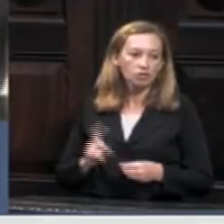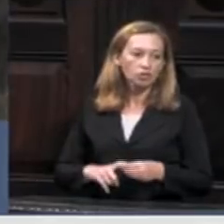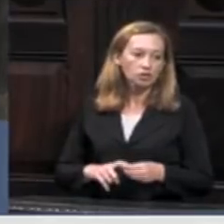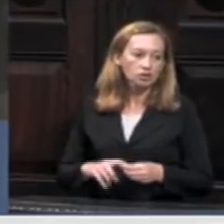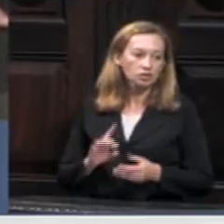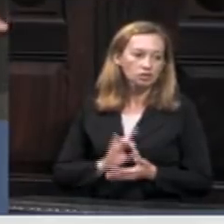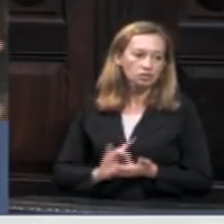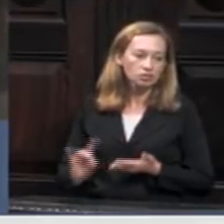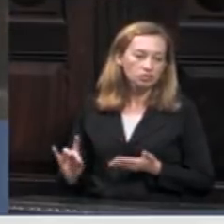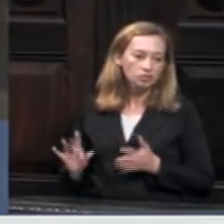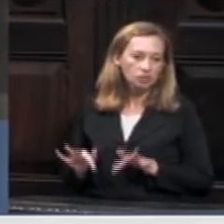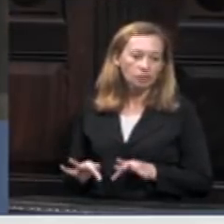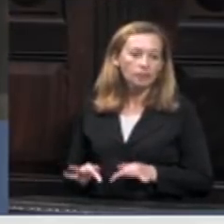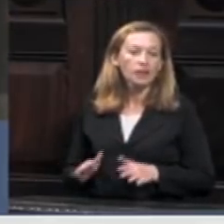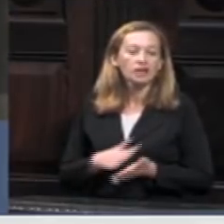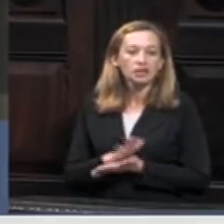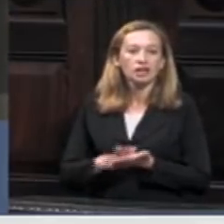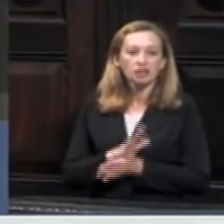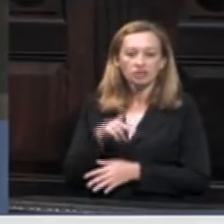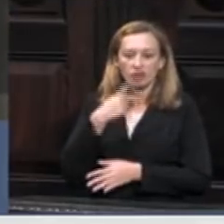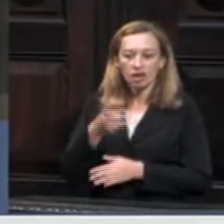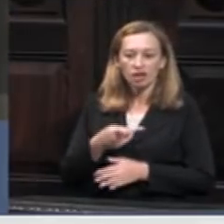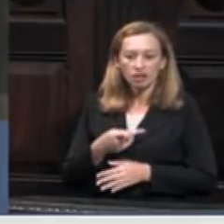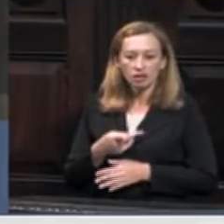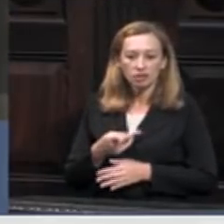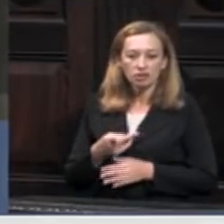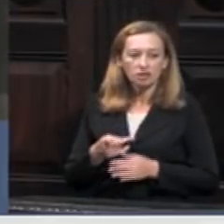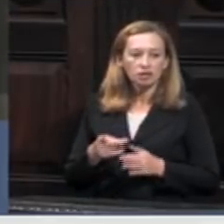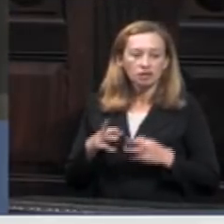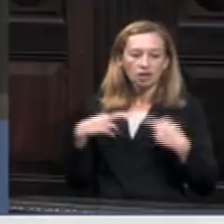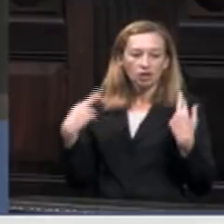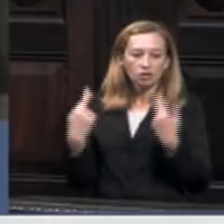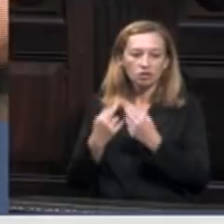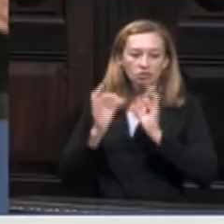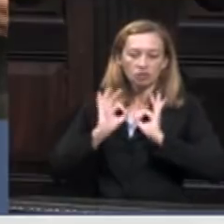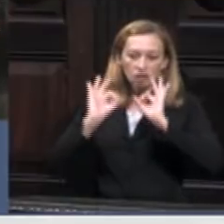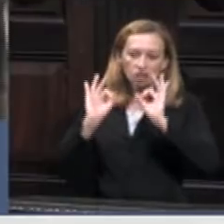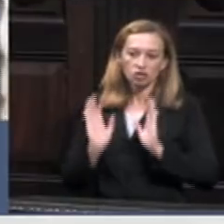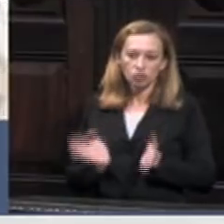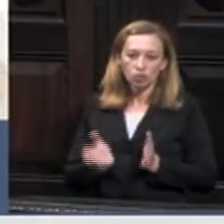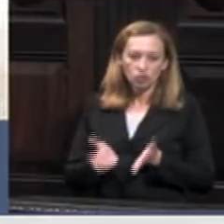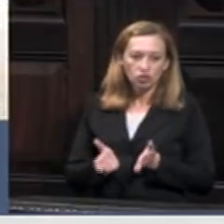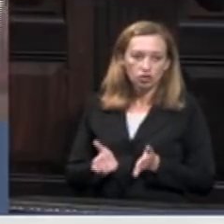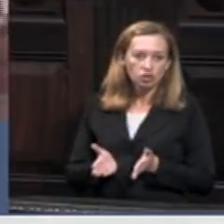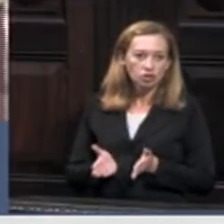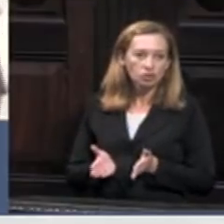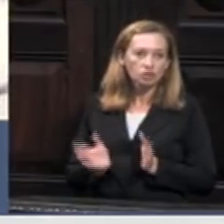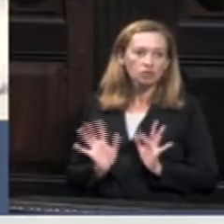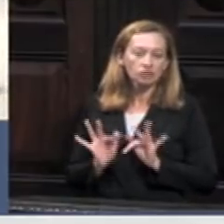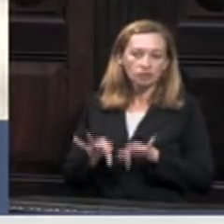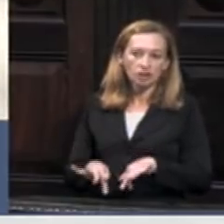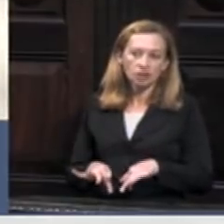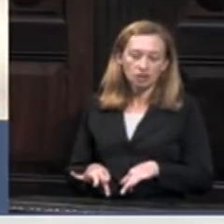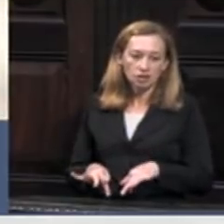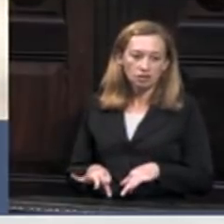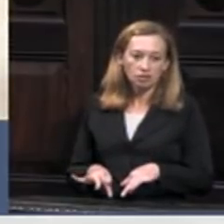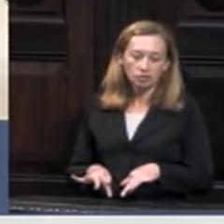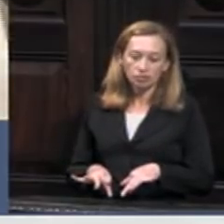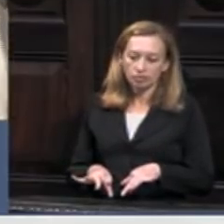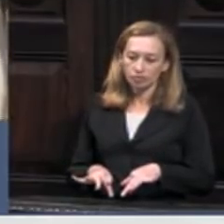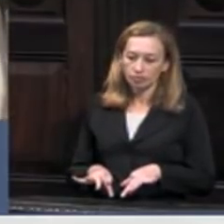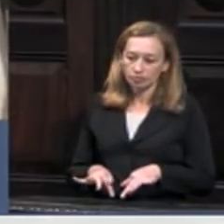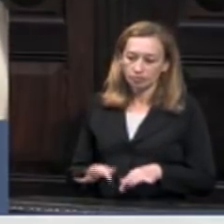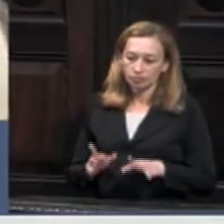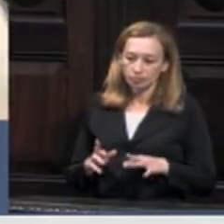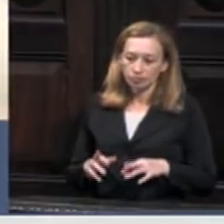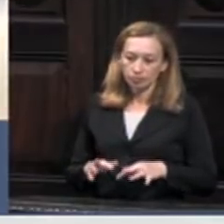redação final. Nada mais havendo a tratar na sessão extraordinária de hoje, está encerrada a presente sessão.